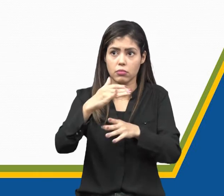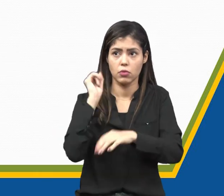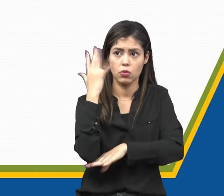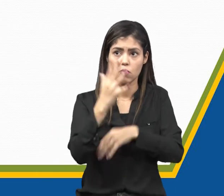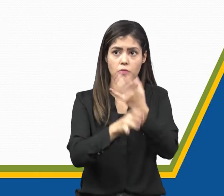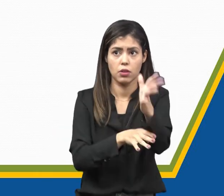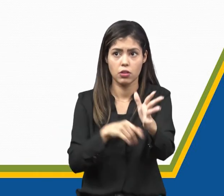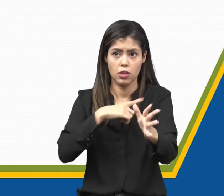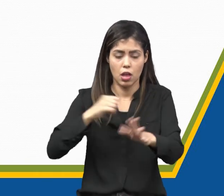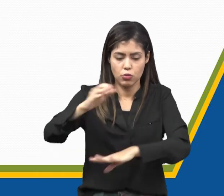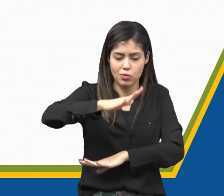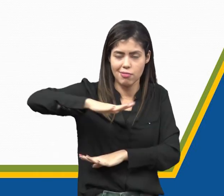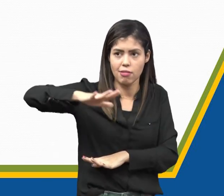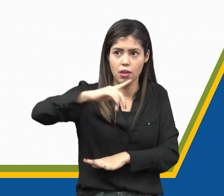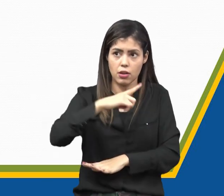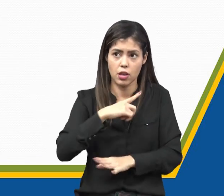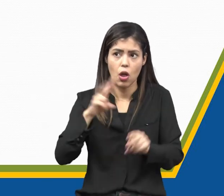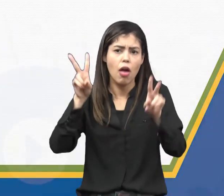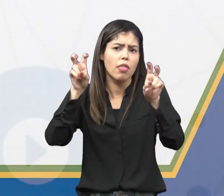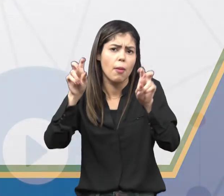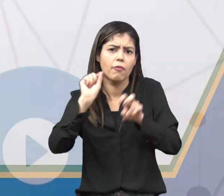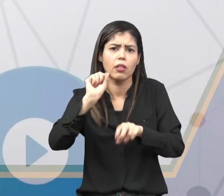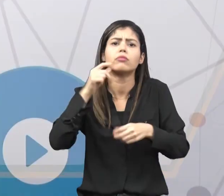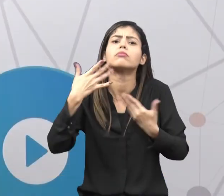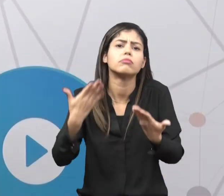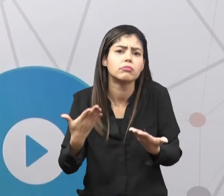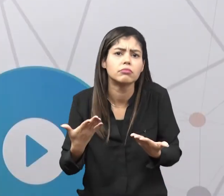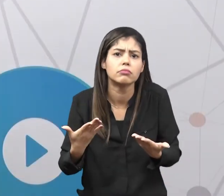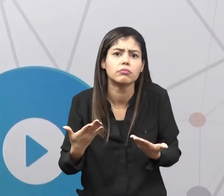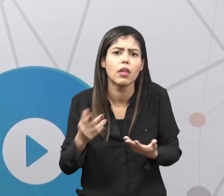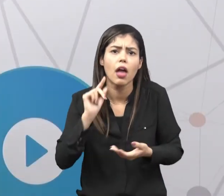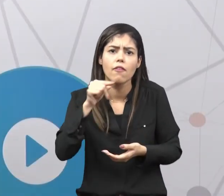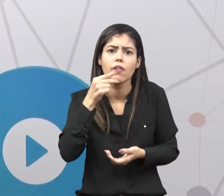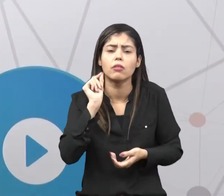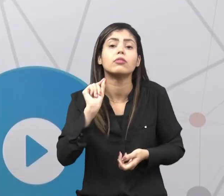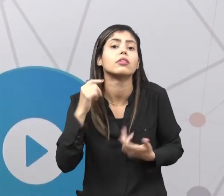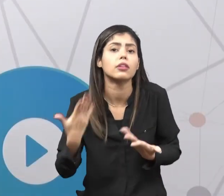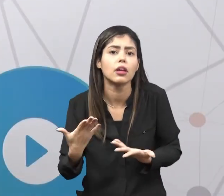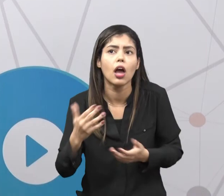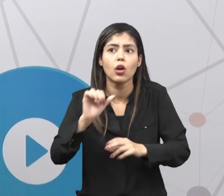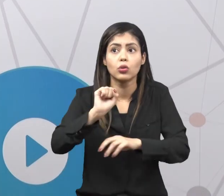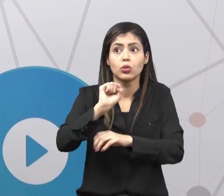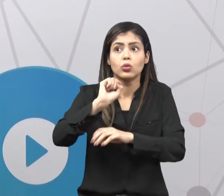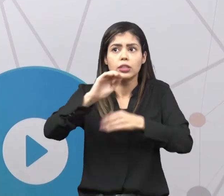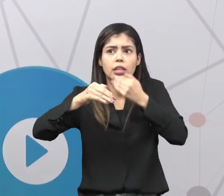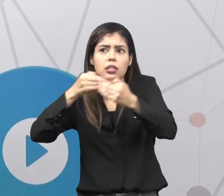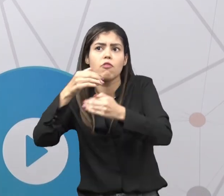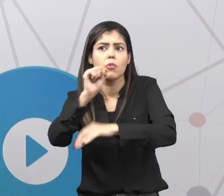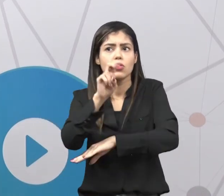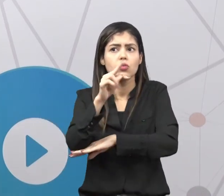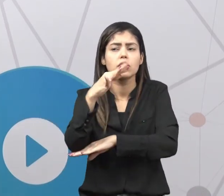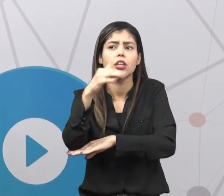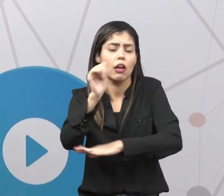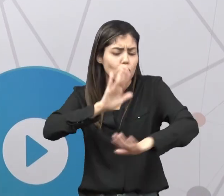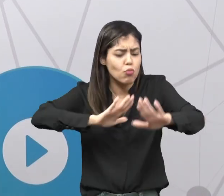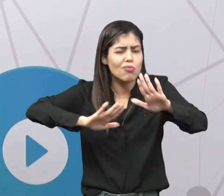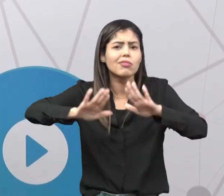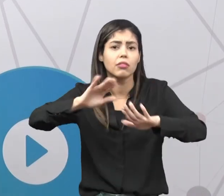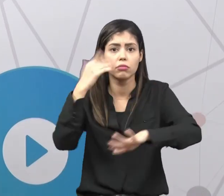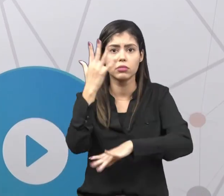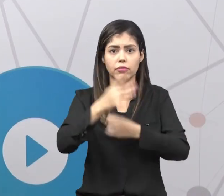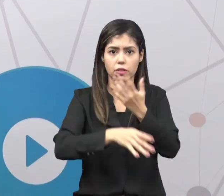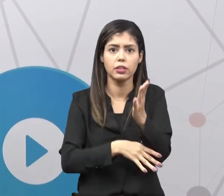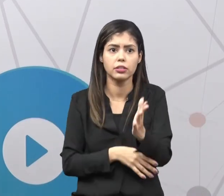sociedade. Esse termo designa especificamente. Então, nós estamos falando de desenvolvimento sustentável e preservação e conservação